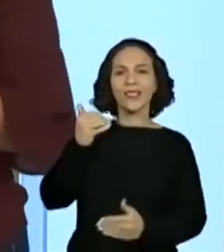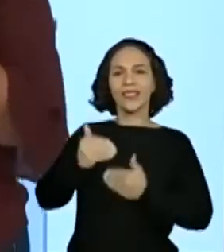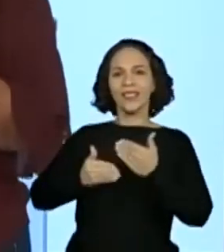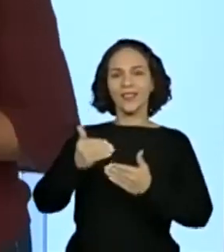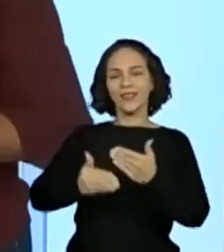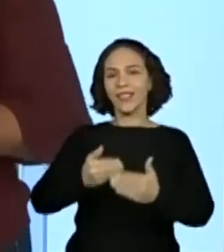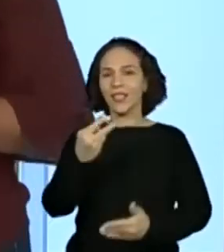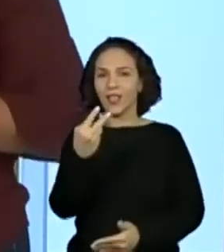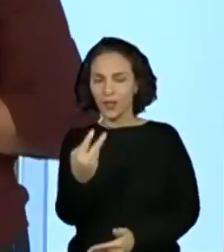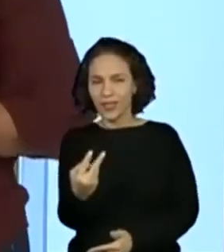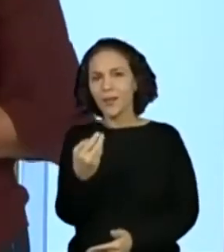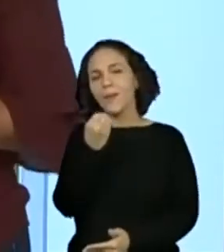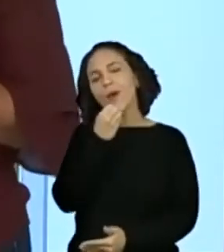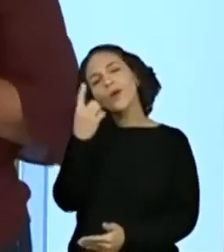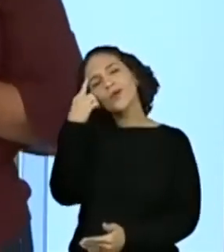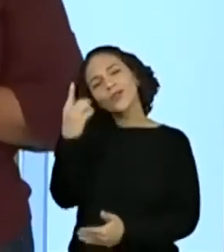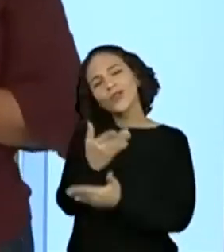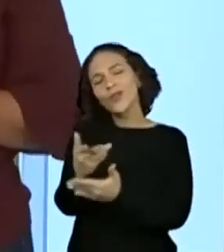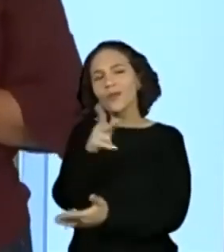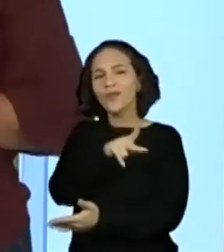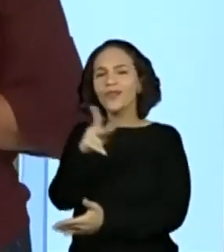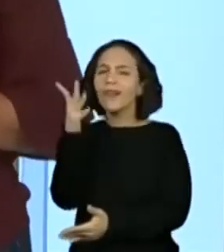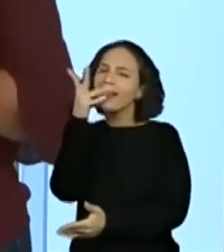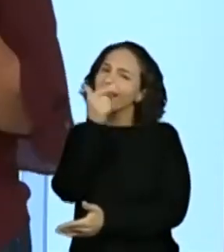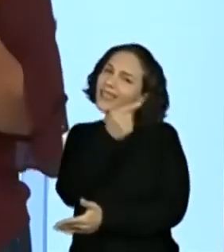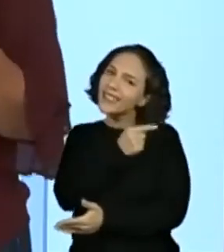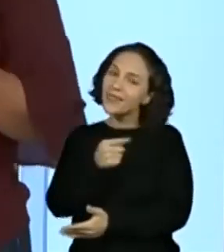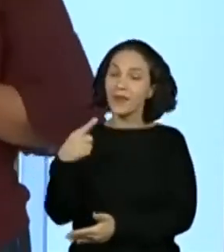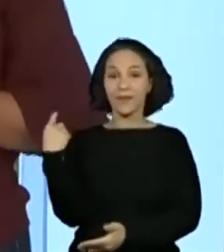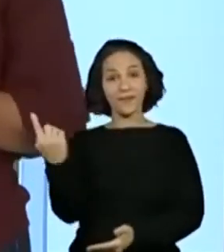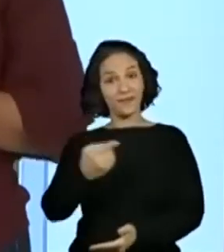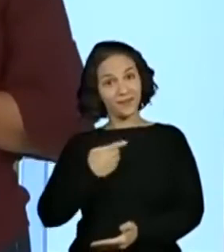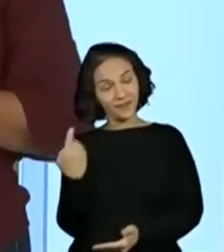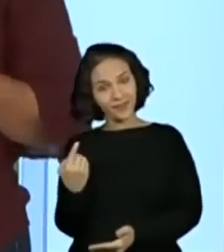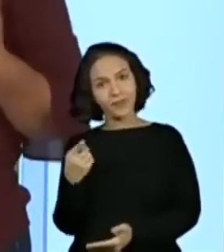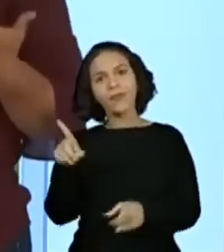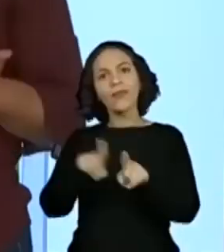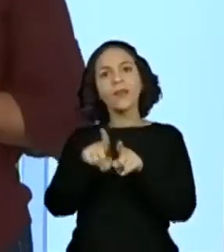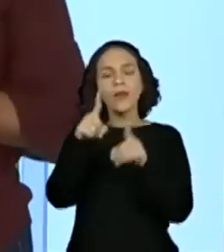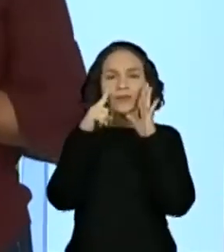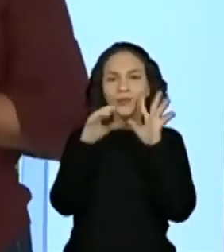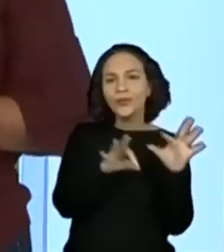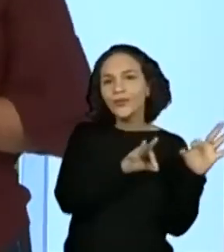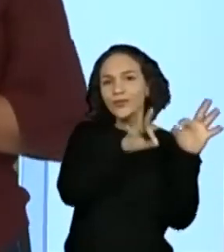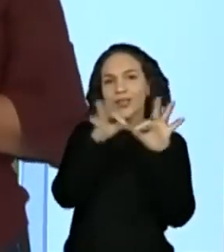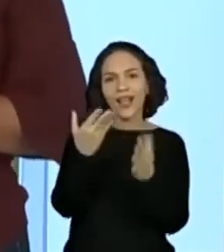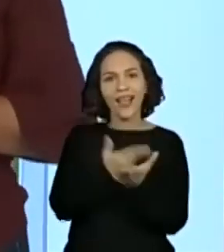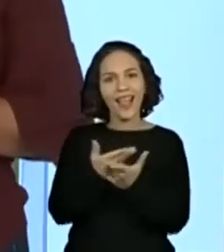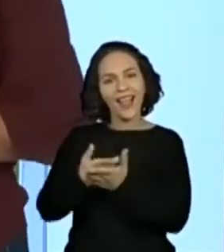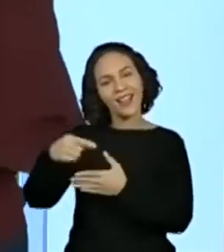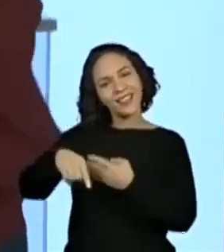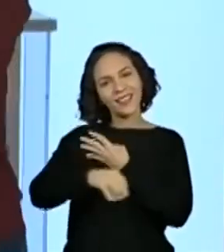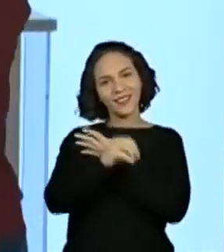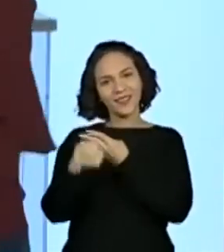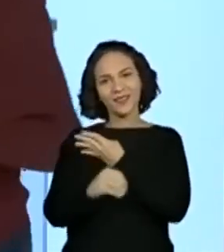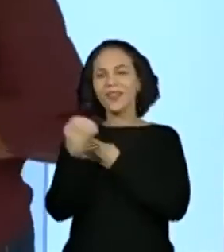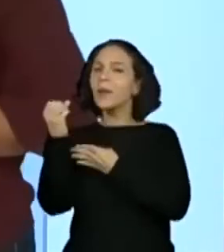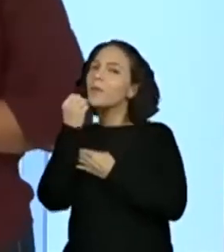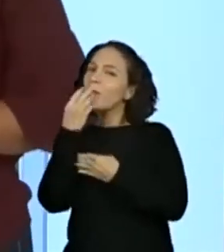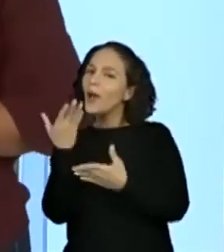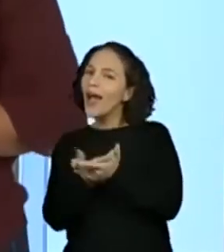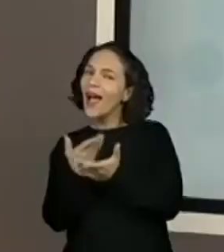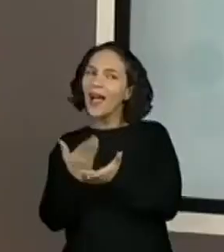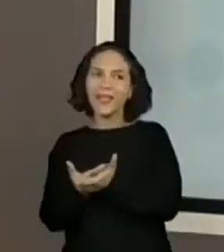2. Bom dia, professores. Uma linda semana para vocês. Bom dia para quem está aqui acompanhando as aulas pelo Centro de Mídias. Boa aula,